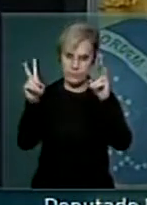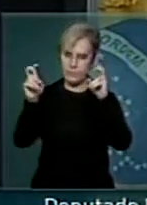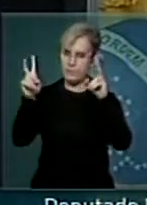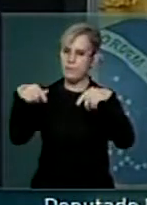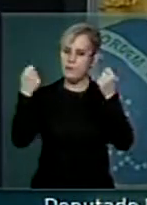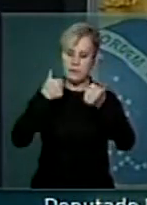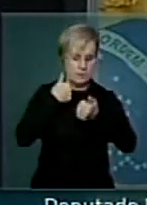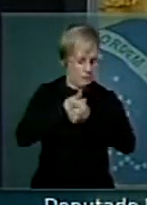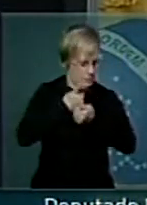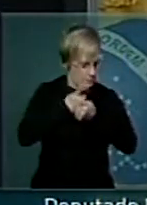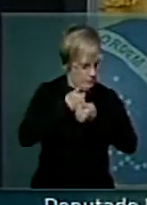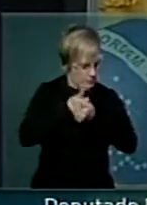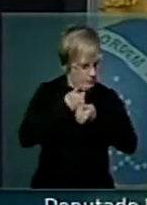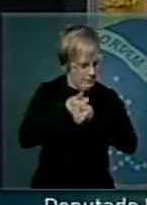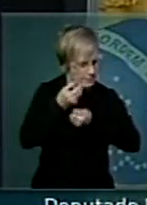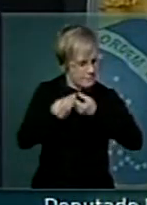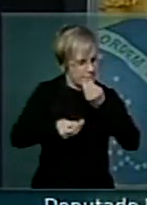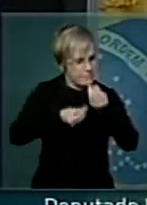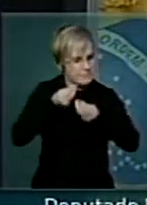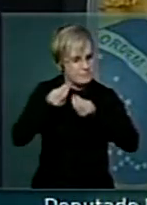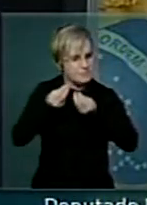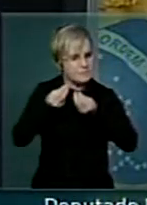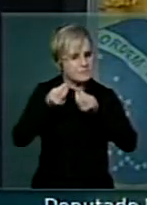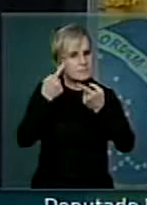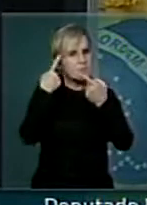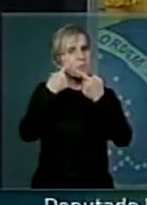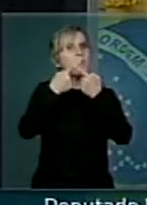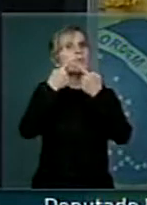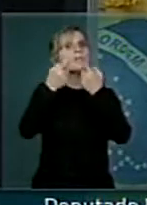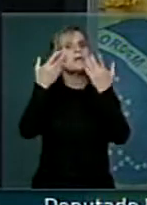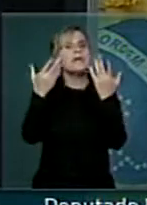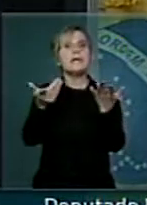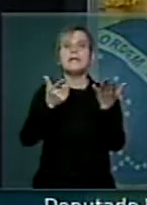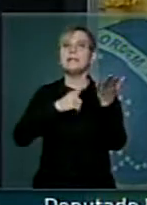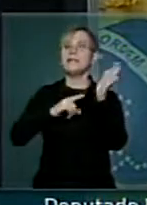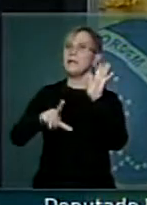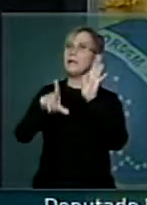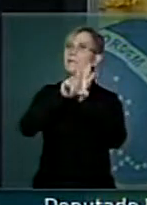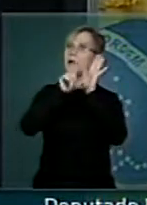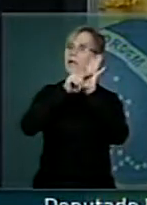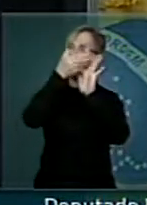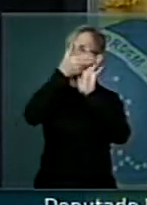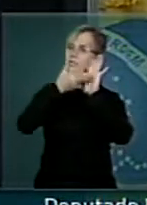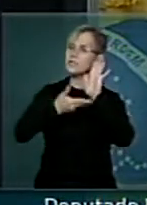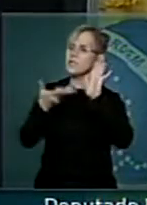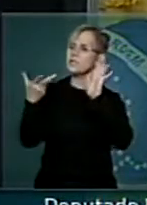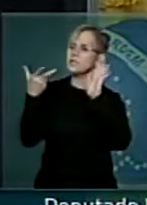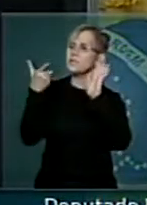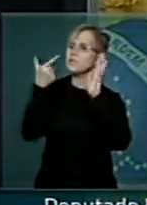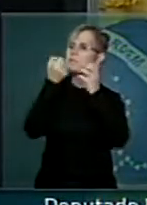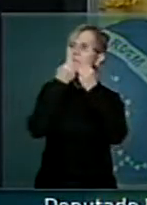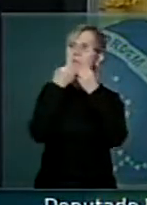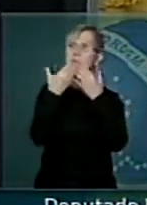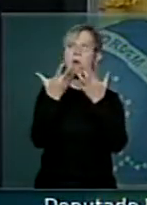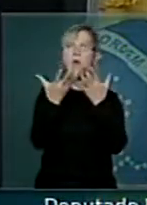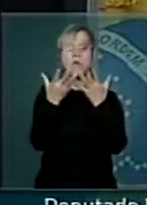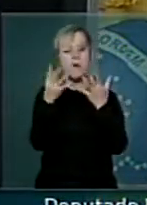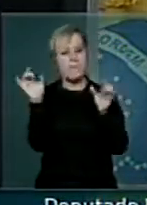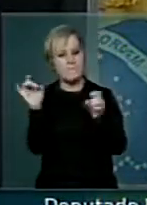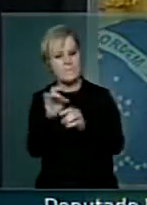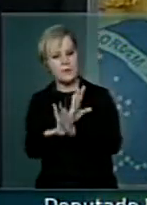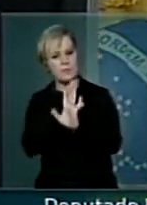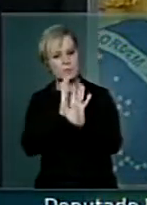examinar por que, apesar de termos uma legislação tão rica, tão completa,